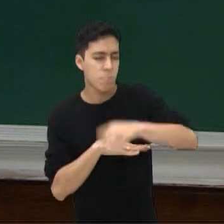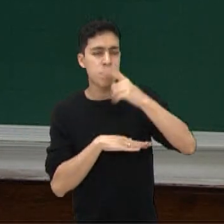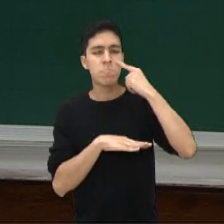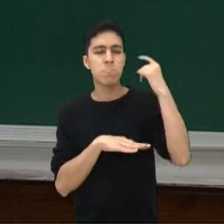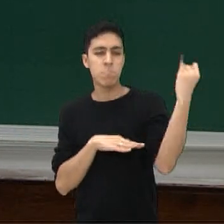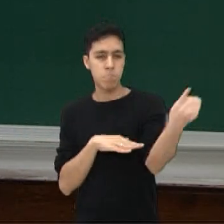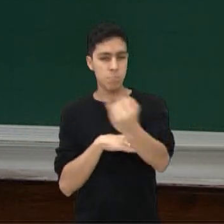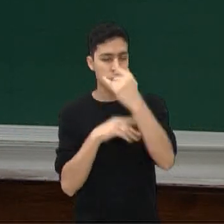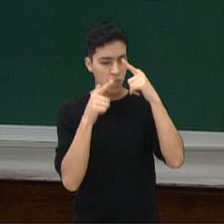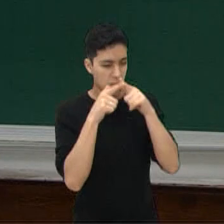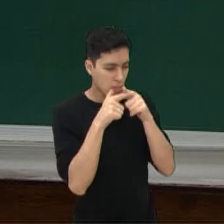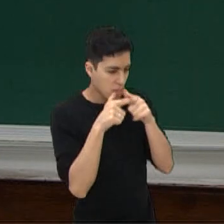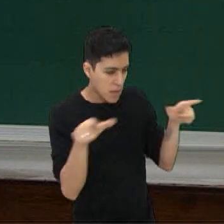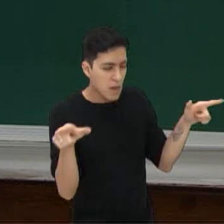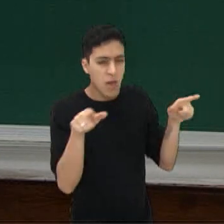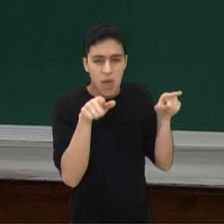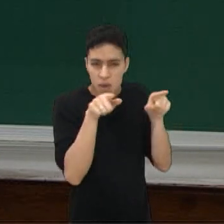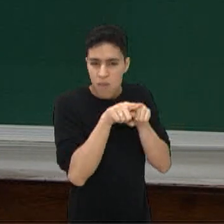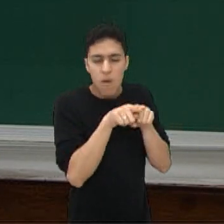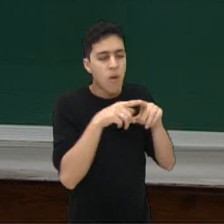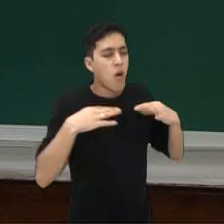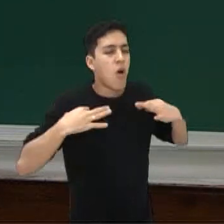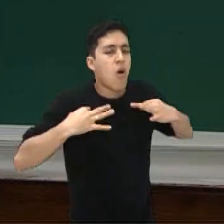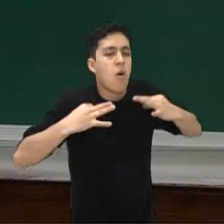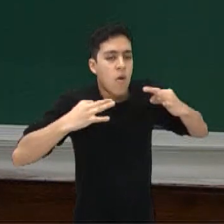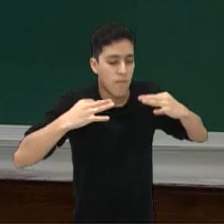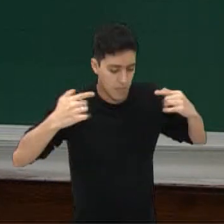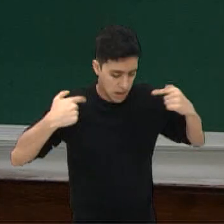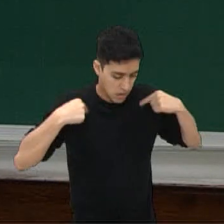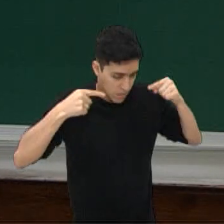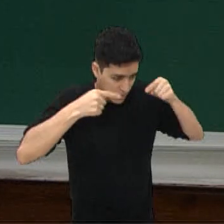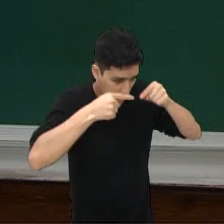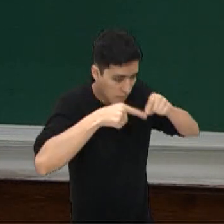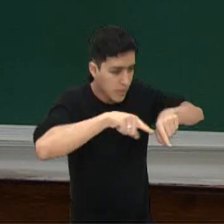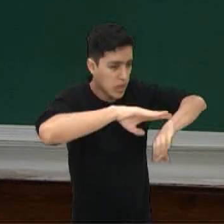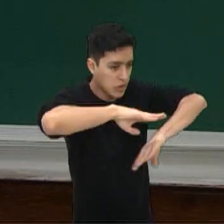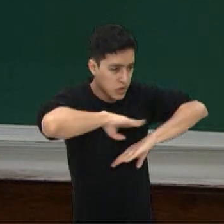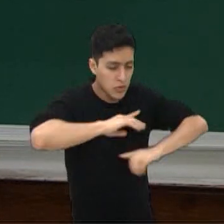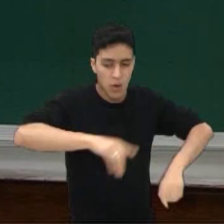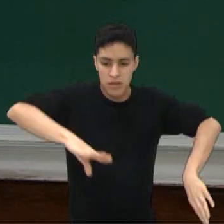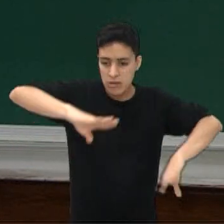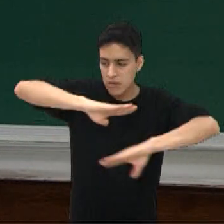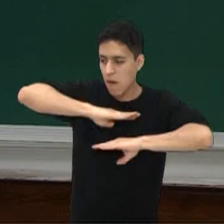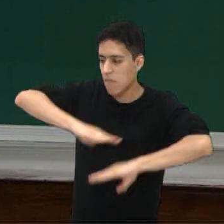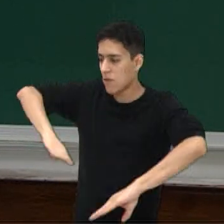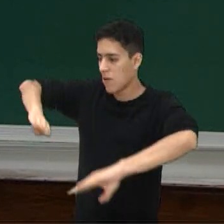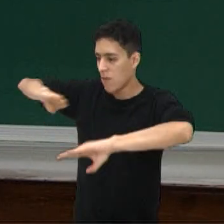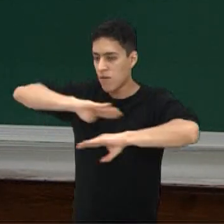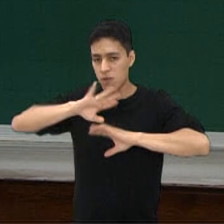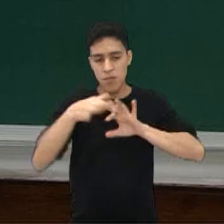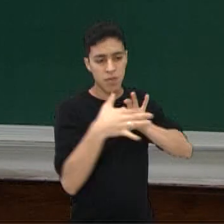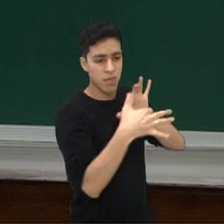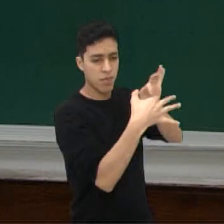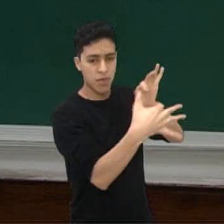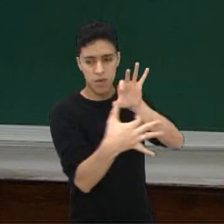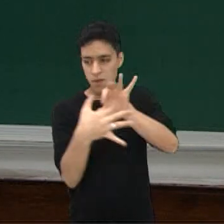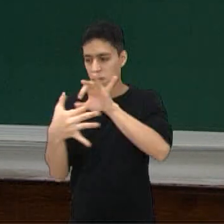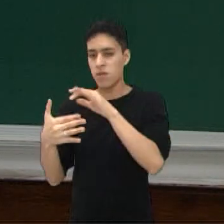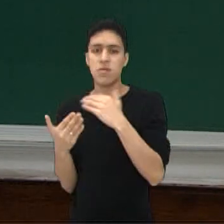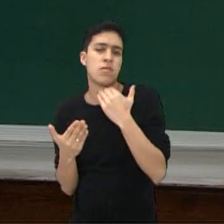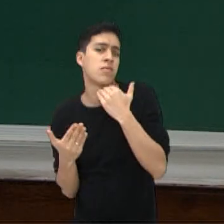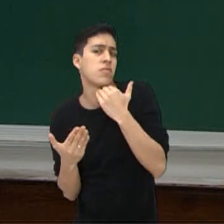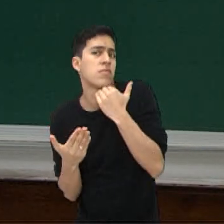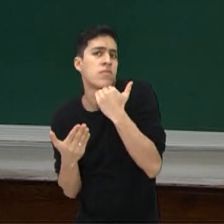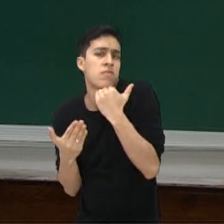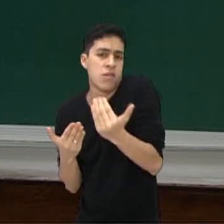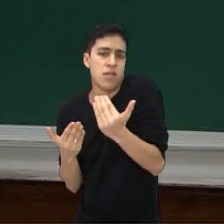é igual roupa, existe uma adequada para cada situação, certo? Ninguém vai, né, de biquíni no